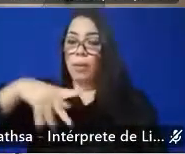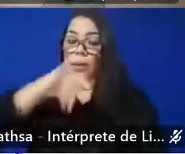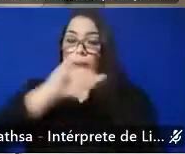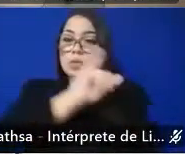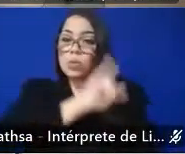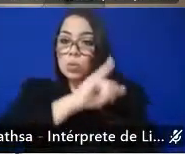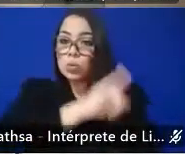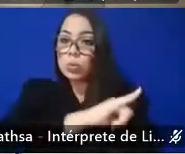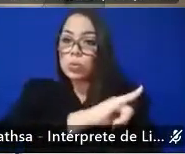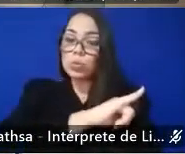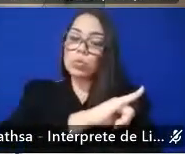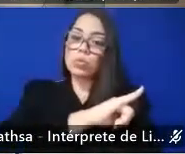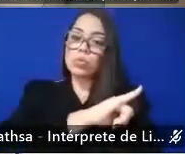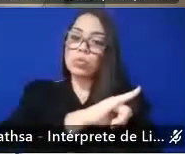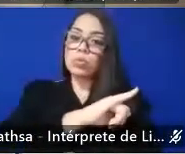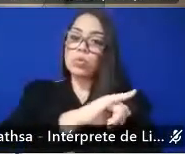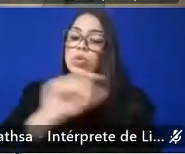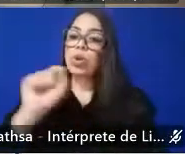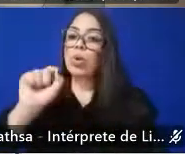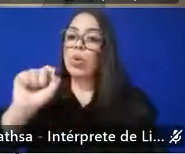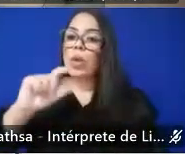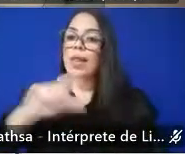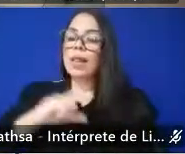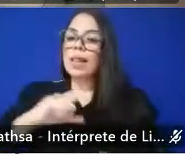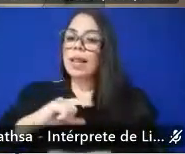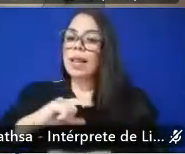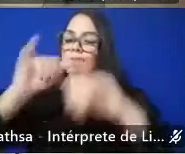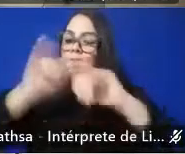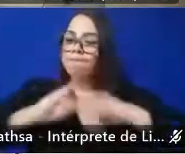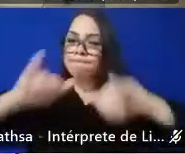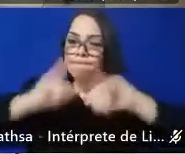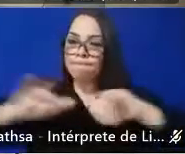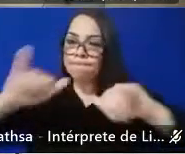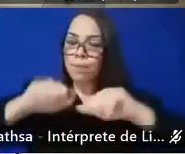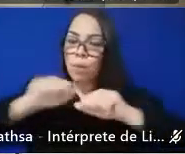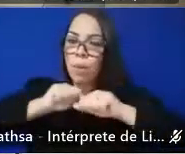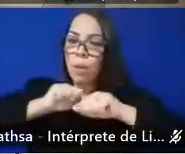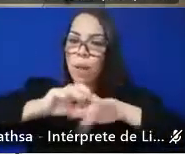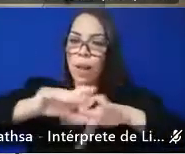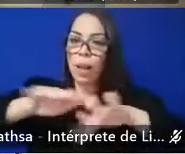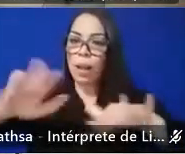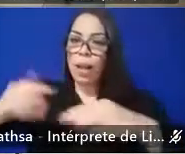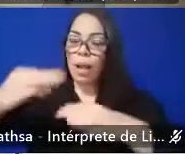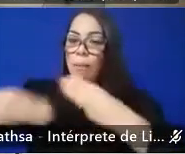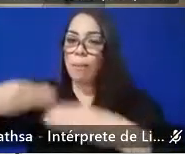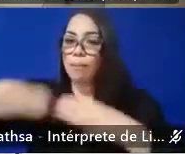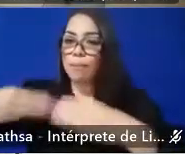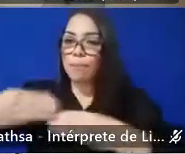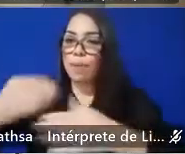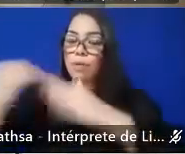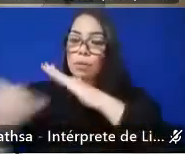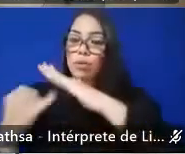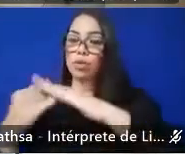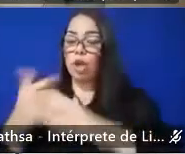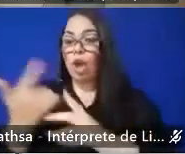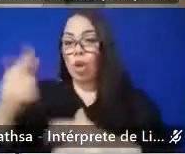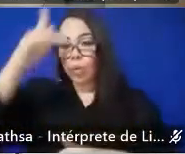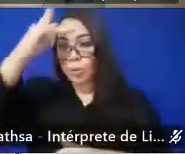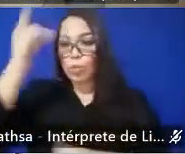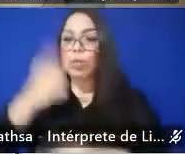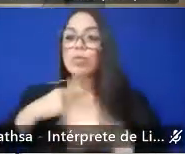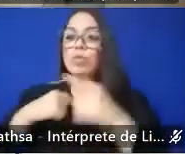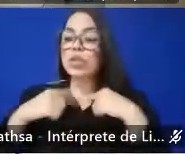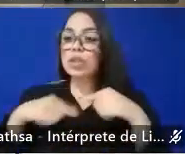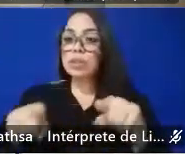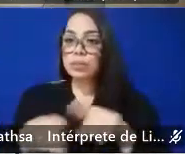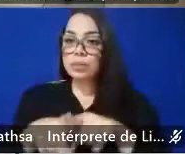a fim de dar Ampla publicidade aos membros da instituição e demais interessados eu tive